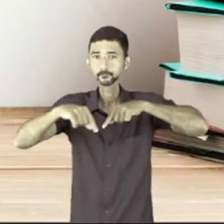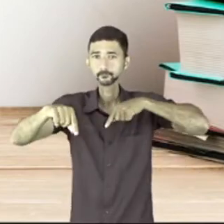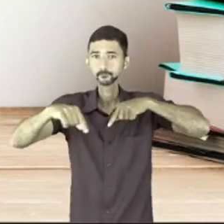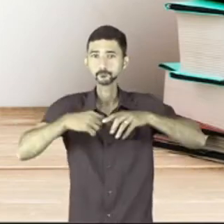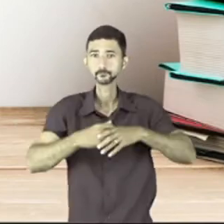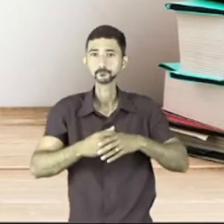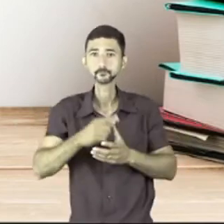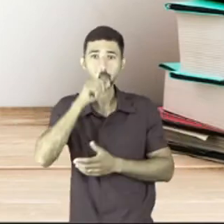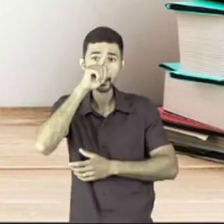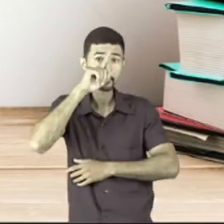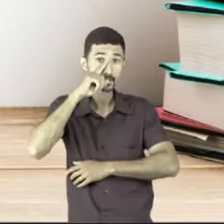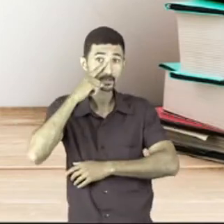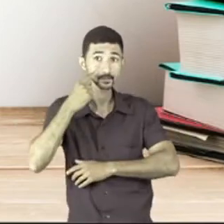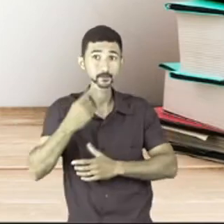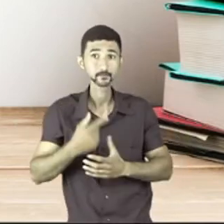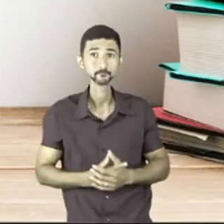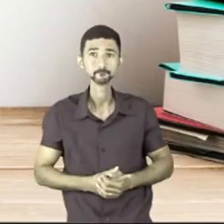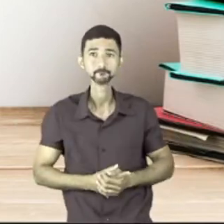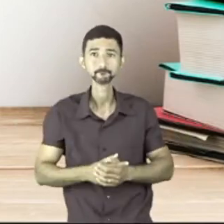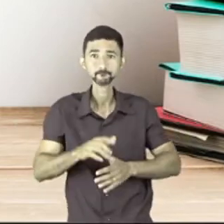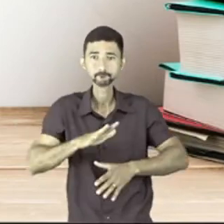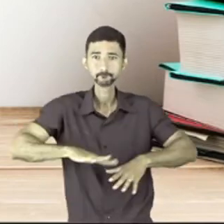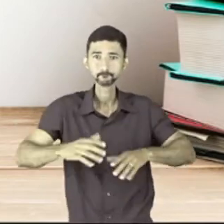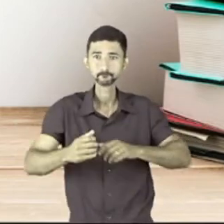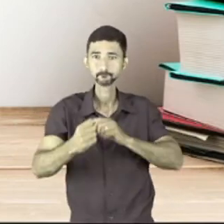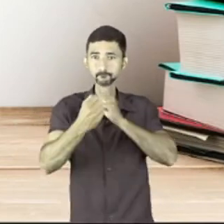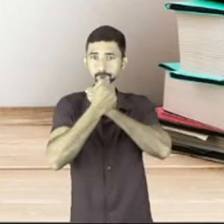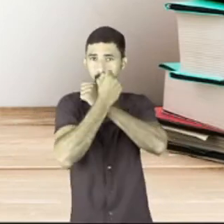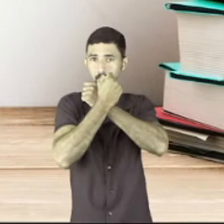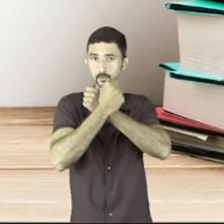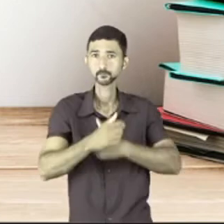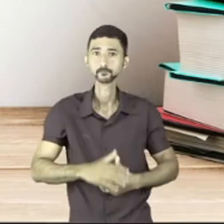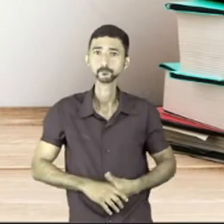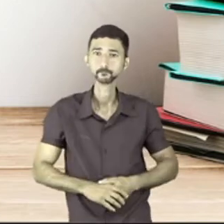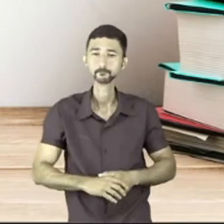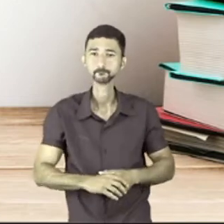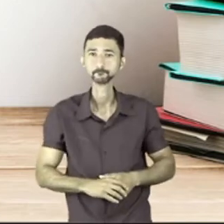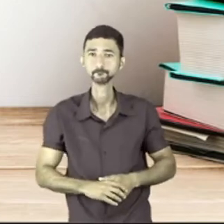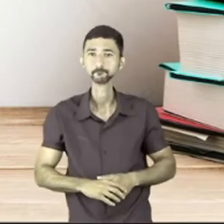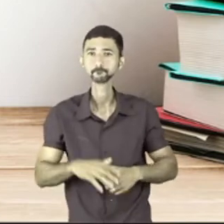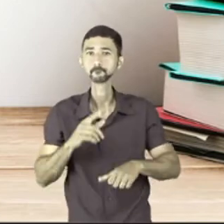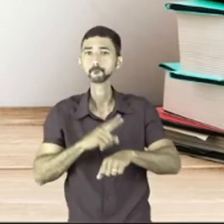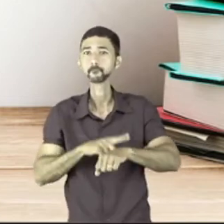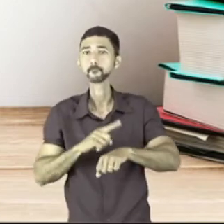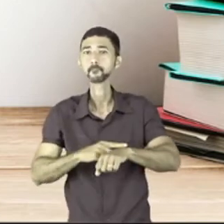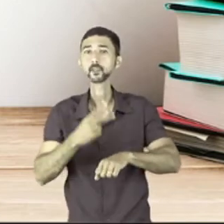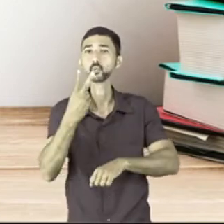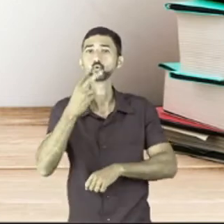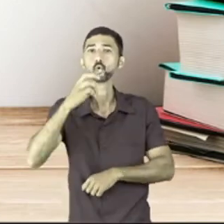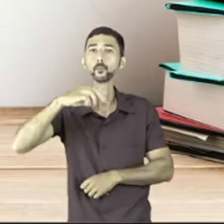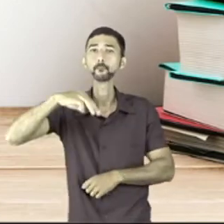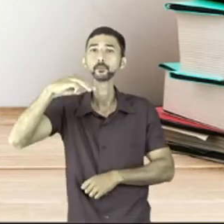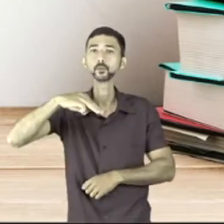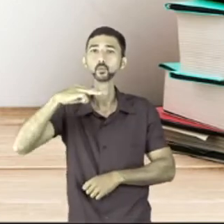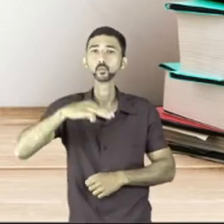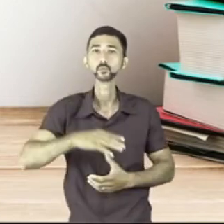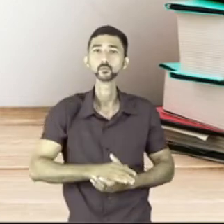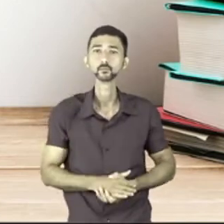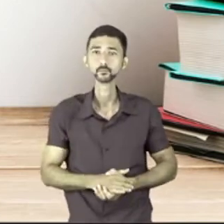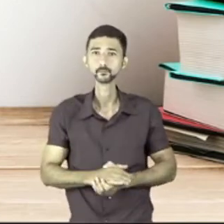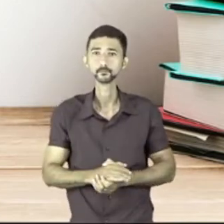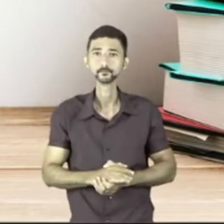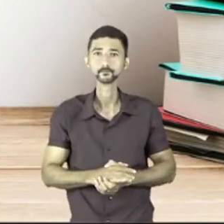linhas amarelas marcando a área de guarda. Então olha só, você tem um tempo de 2 minutos e reparem